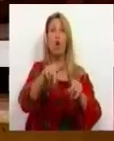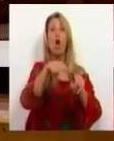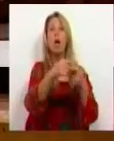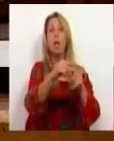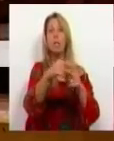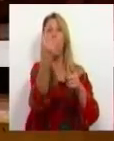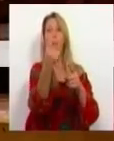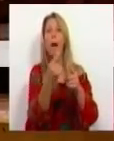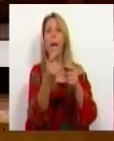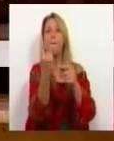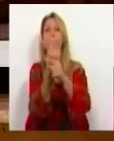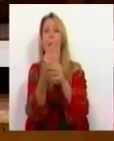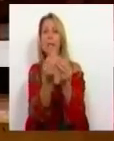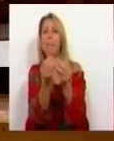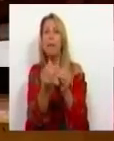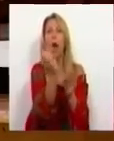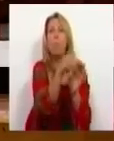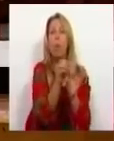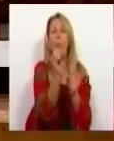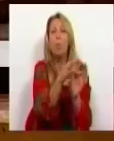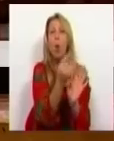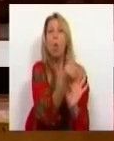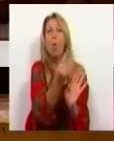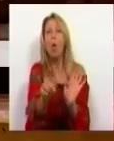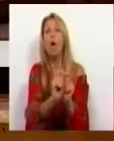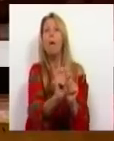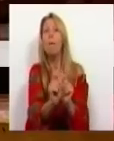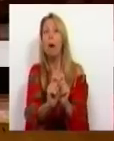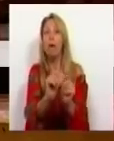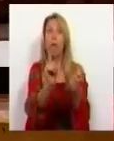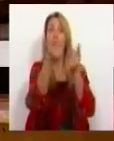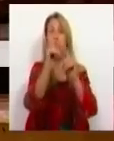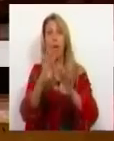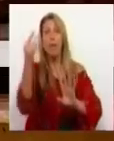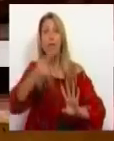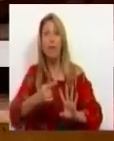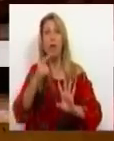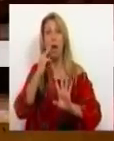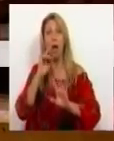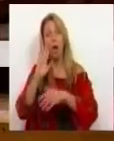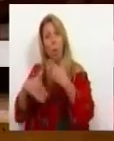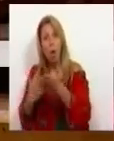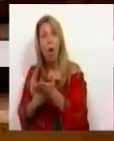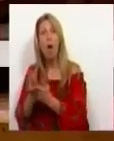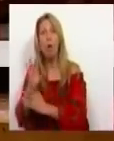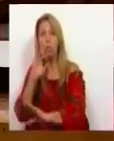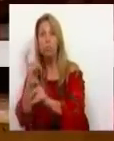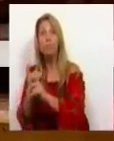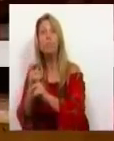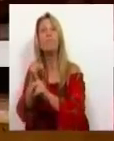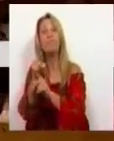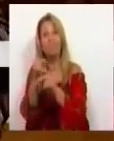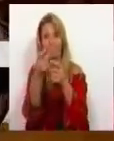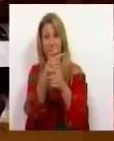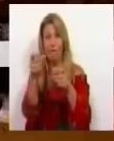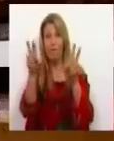agir preventivamente em matéria de manutenção do material. Aqui aplica-se o velho ditado: o barato saiu-nos